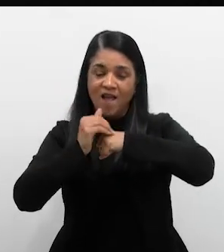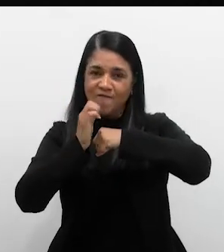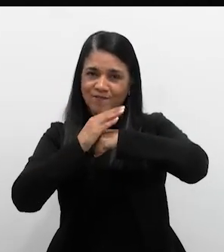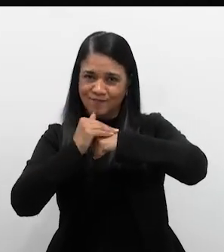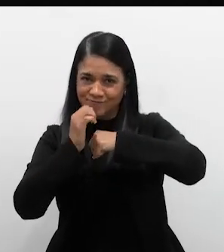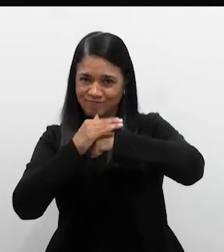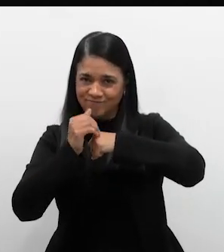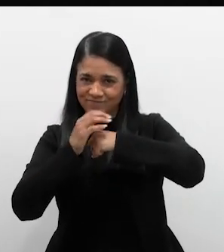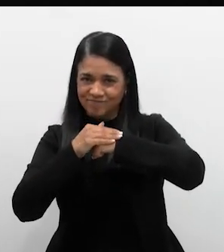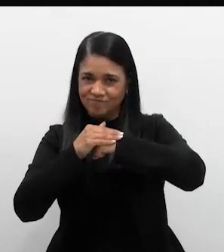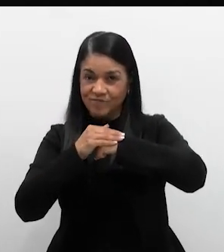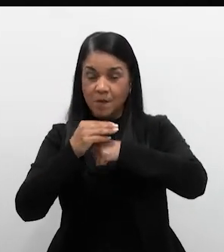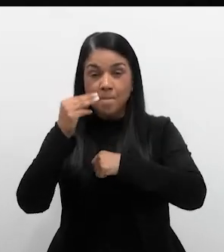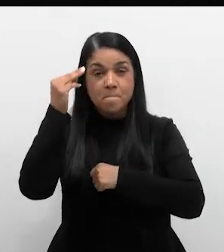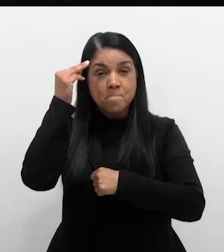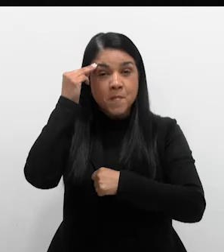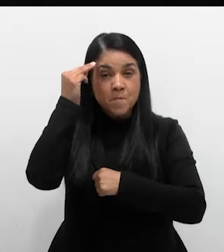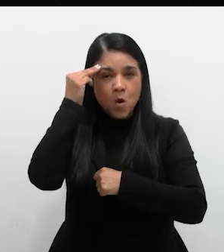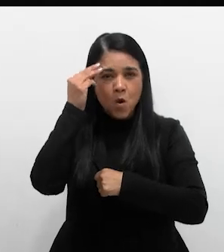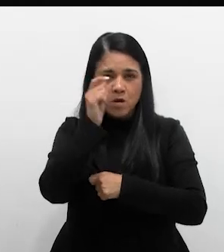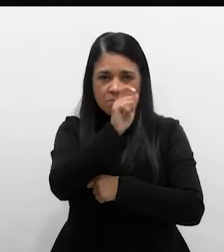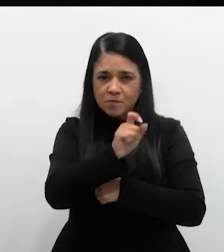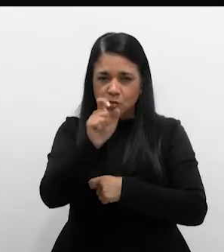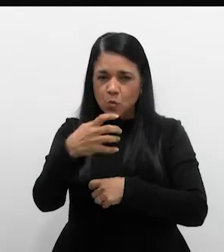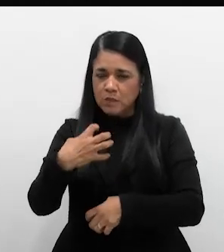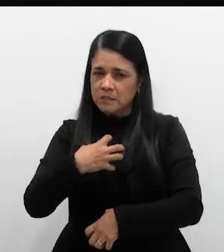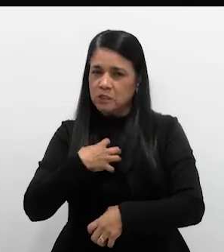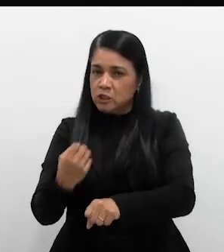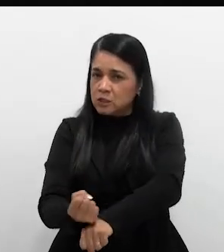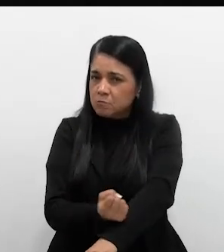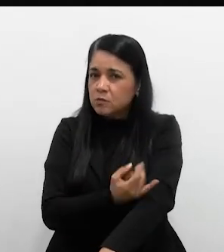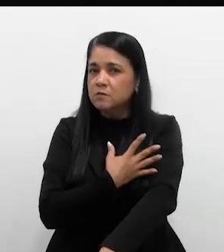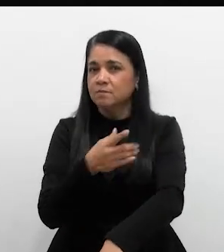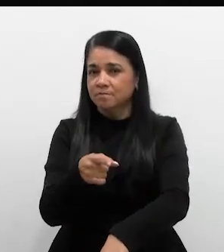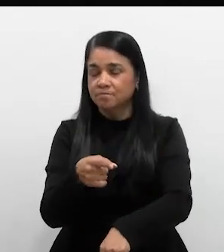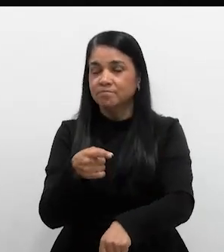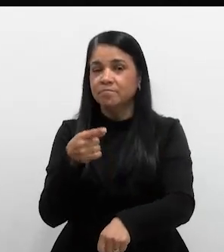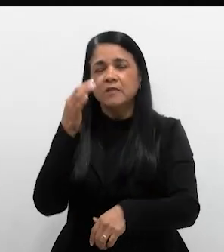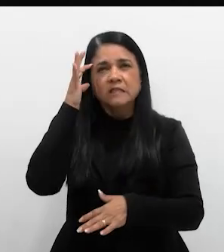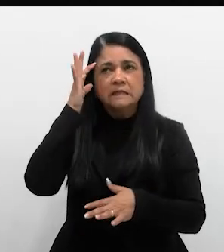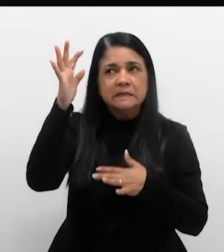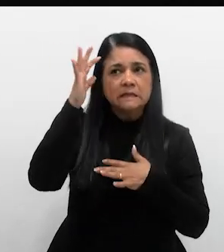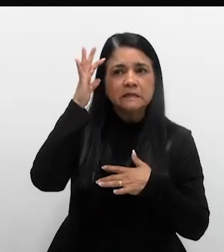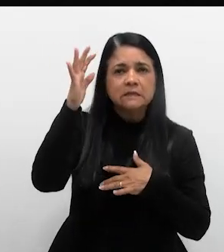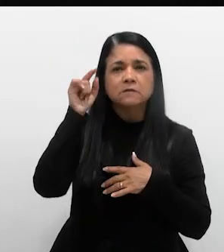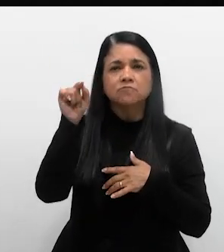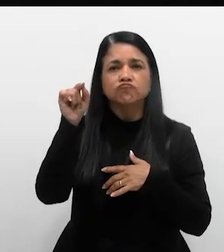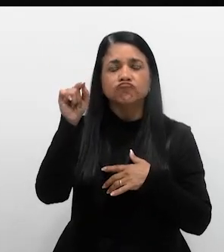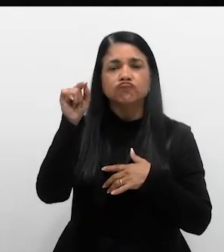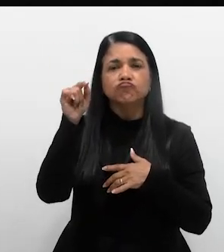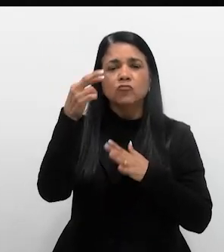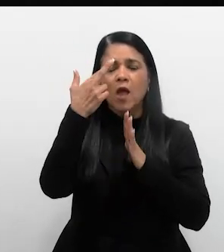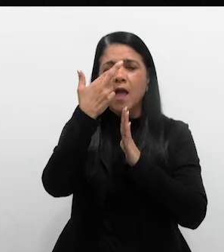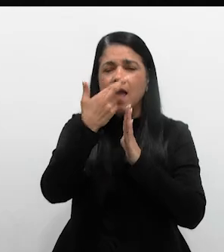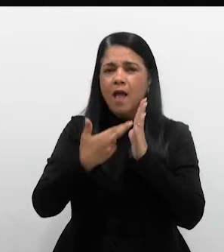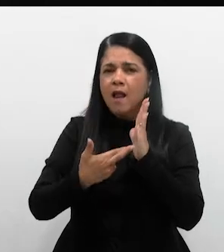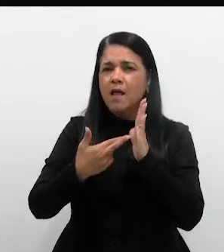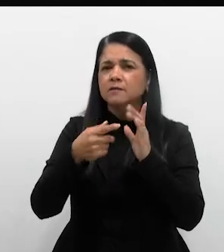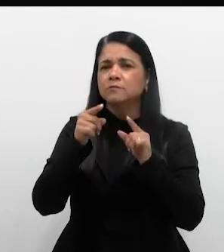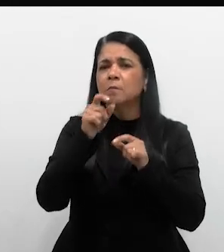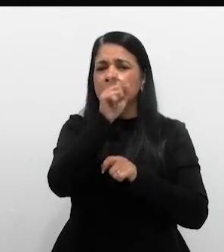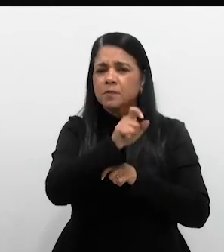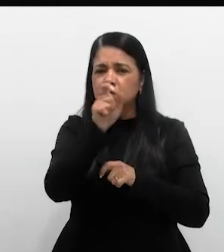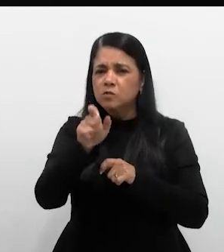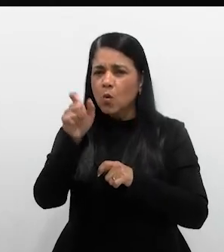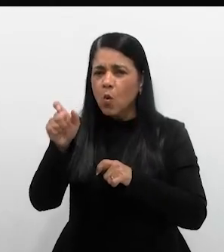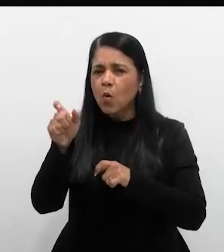com afetividade, porque a gente ia tocar na memória das pessoas. Então, por isso a gente idealizou dessa forma um relato